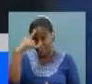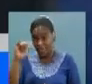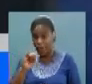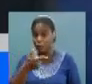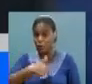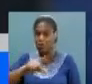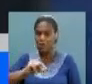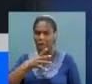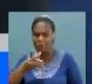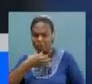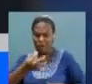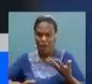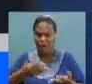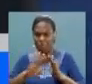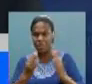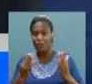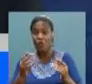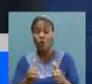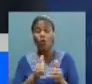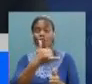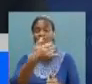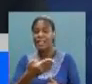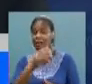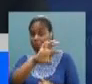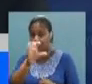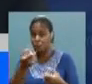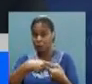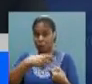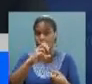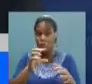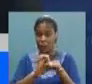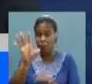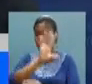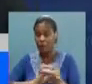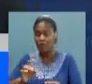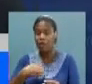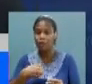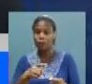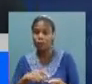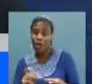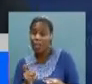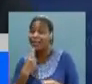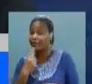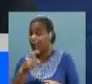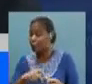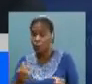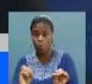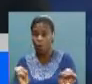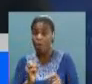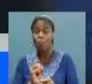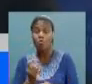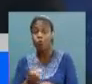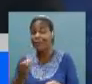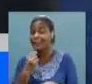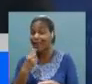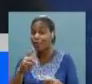discutir abertamente os 27 países membros da união europeia instou excluir o reino unido por causa do brasil mas